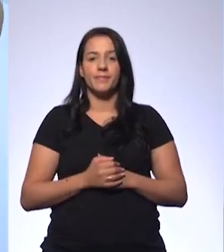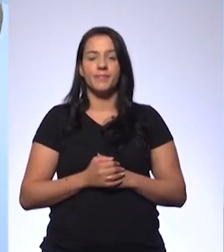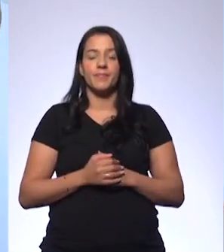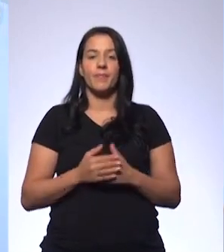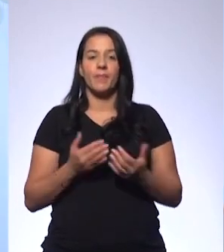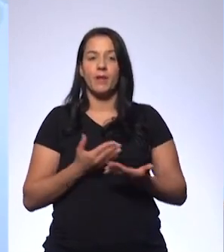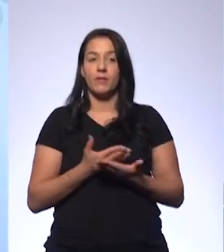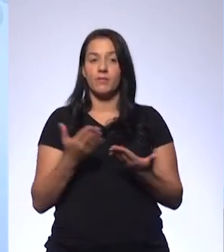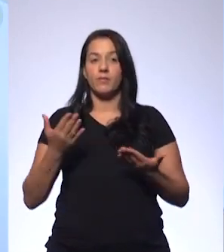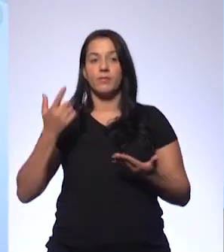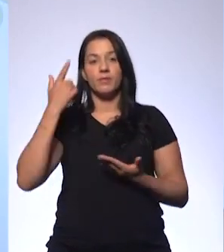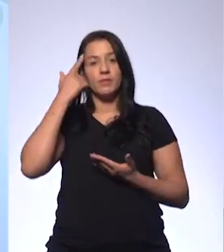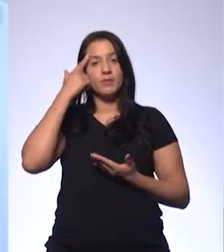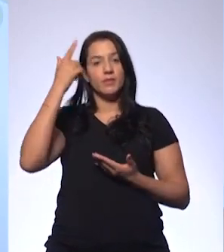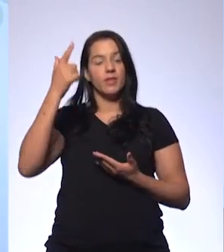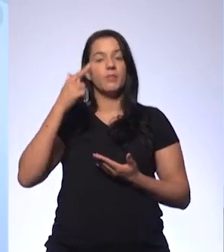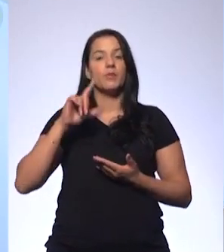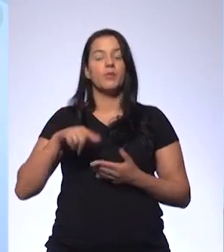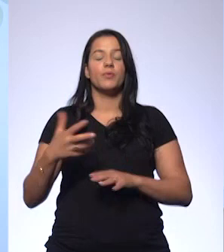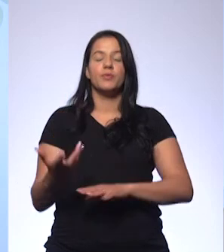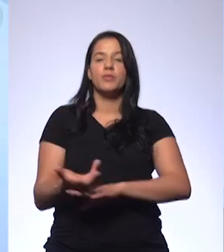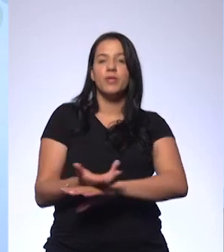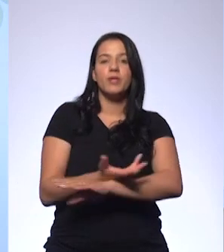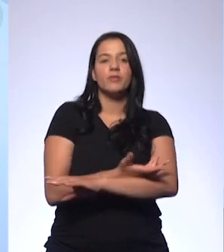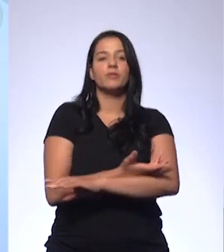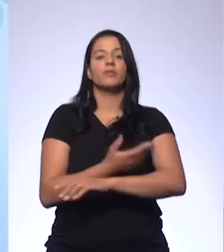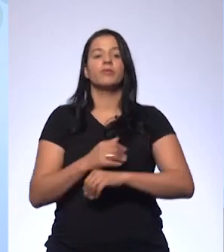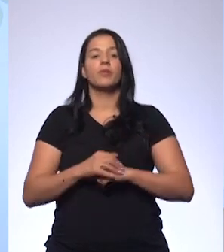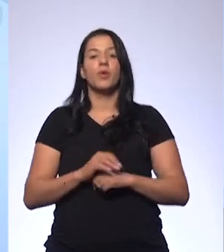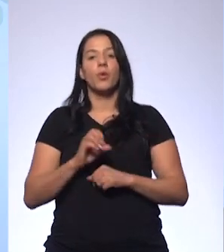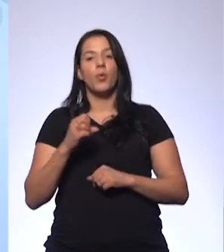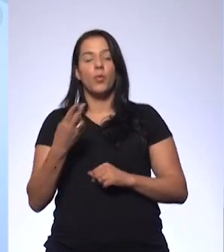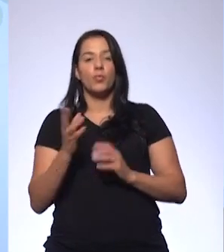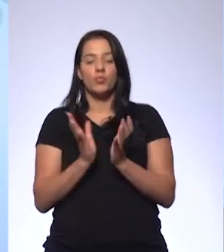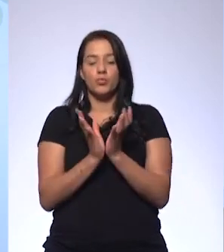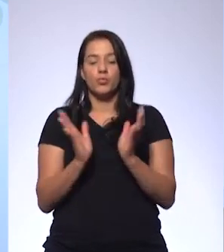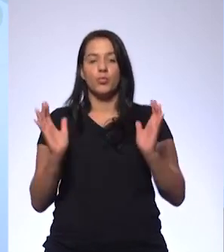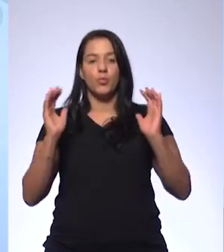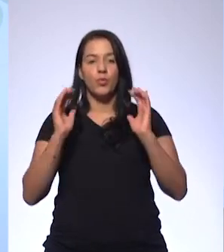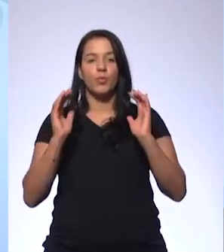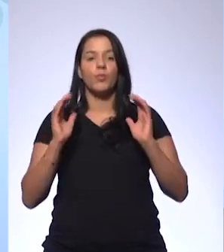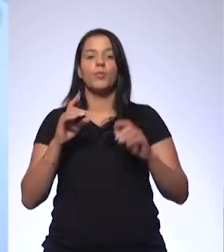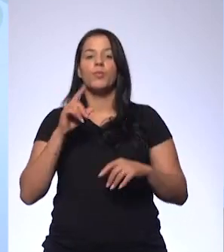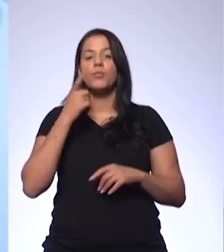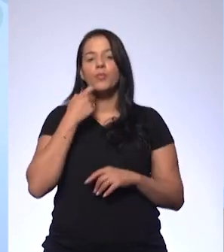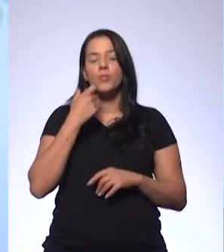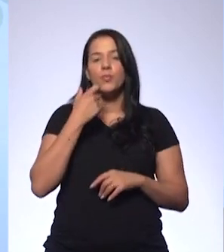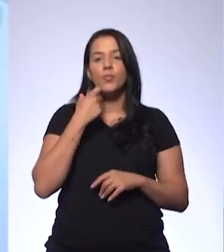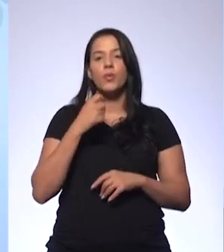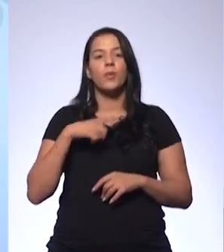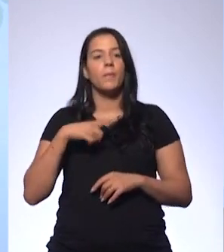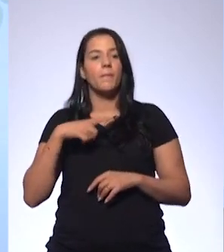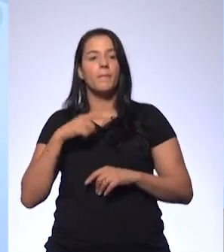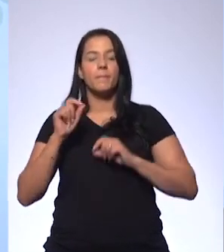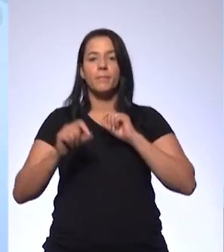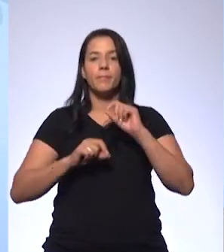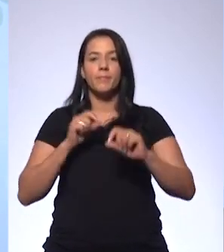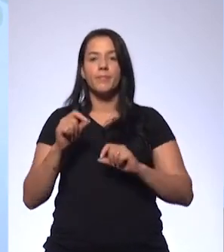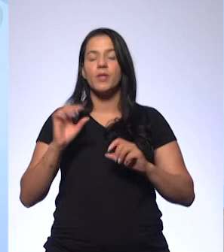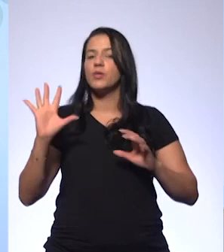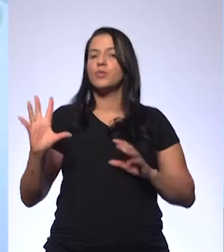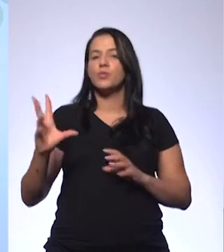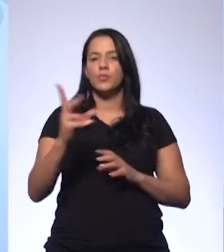quando a gente fala num jardim, quando a gente fala num aquário, num terrário, a gente está reproduzindo